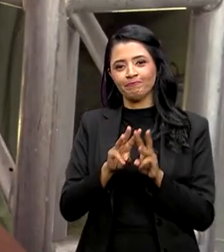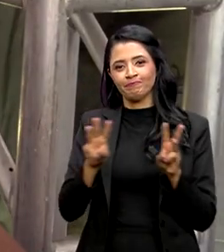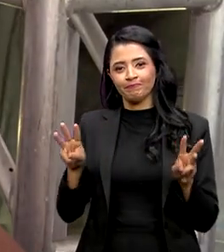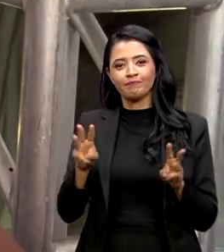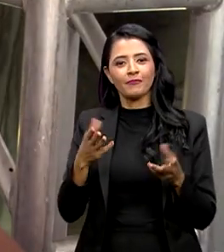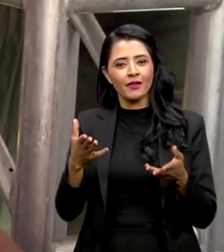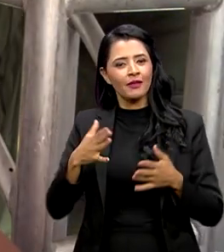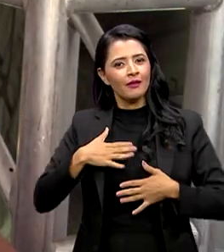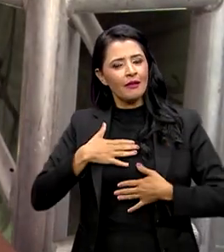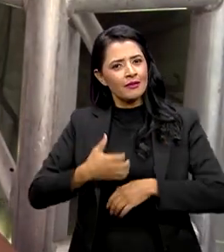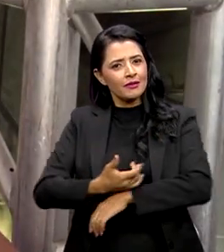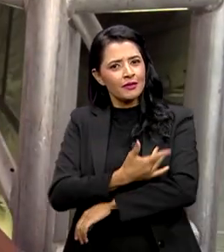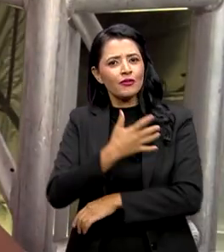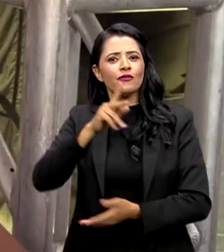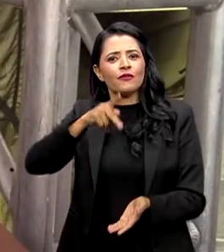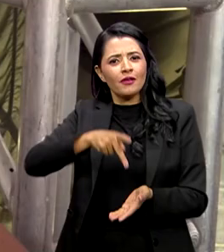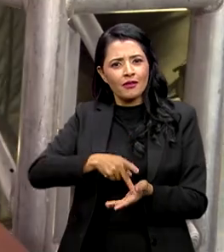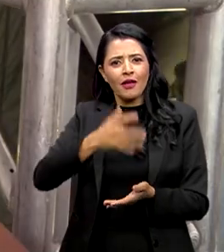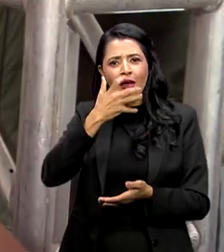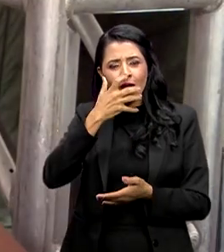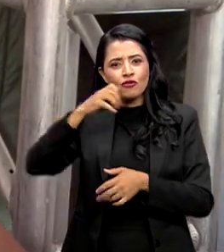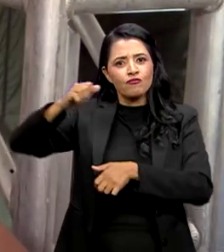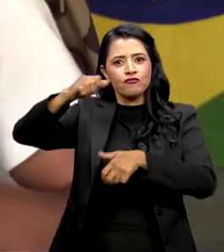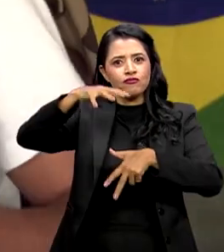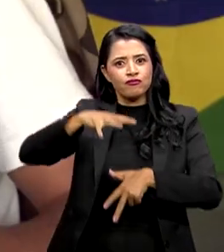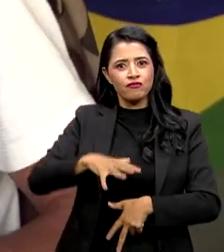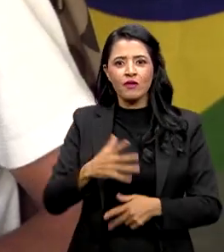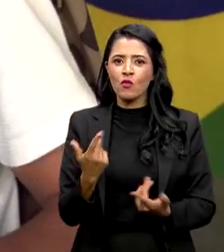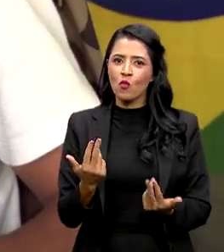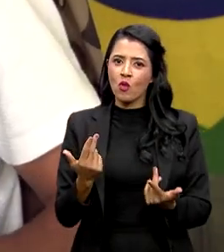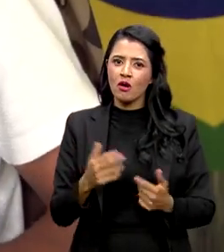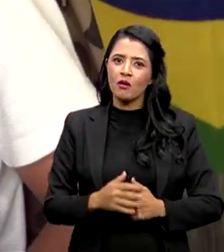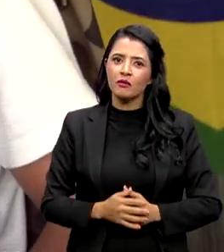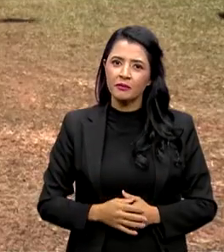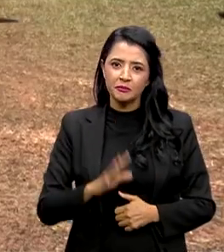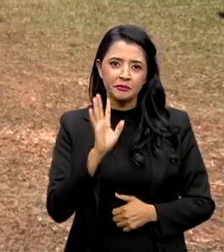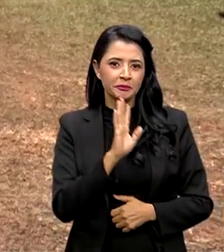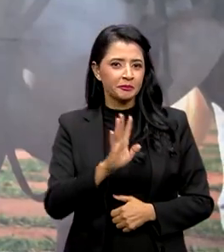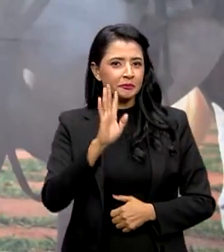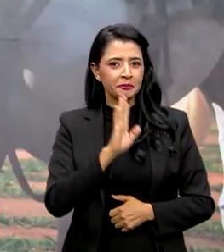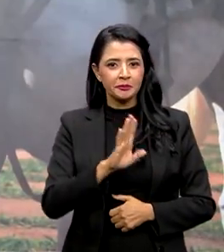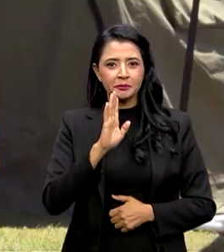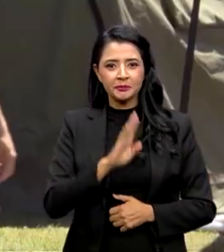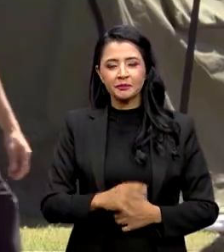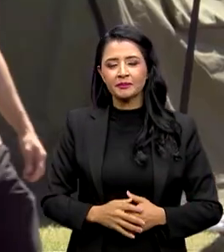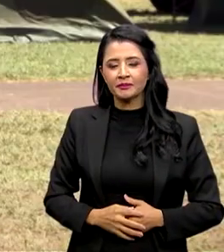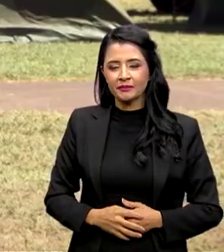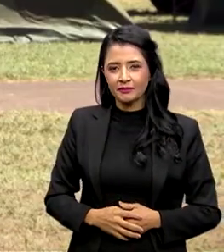maravilhosa. Você sente realmente que está descendo num paraquedas. Muito, muito bom.